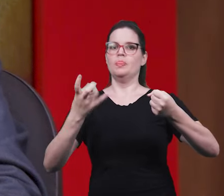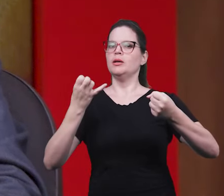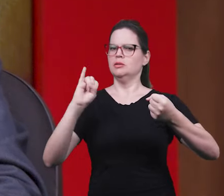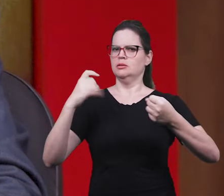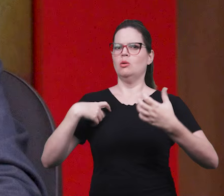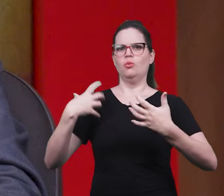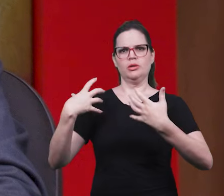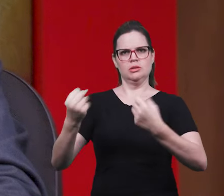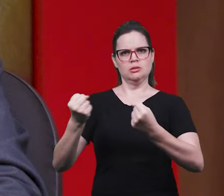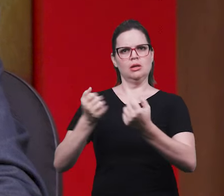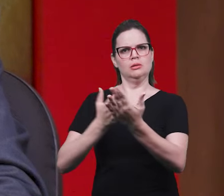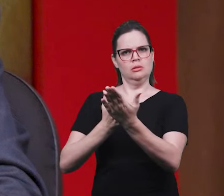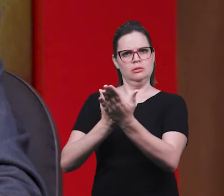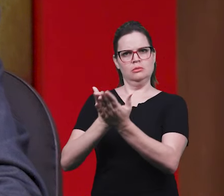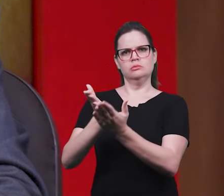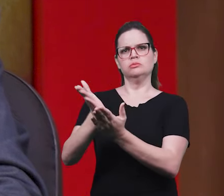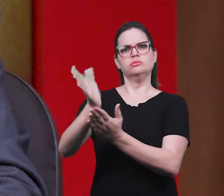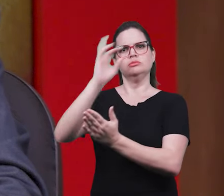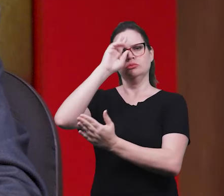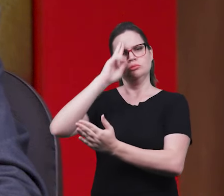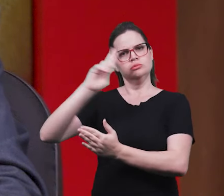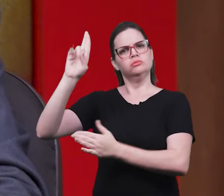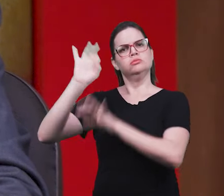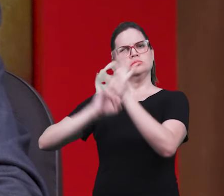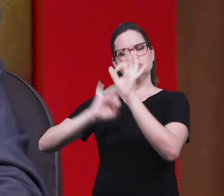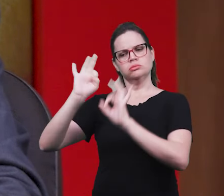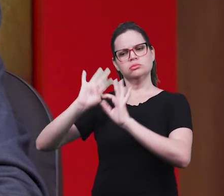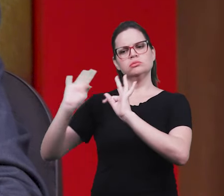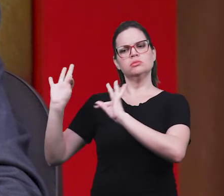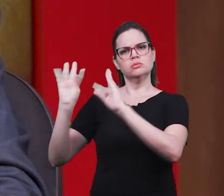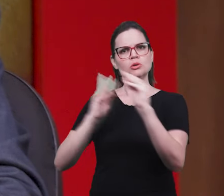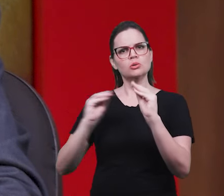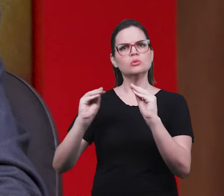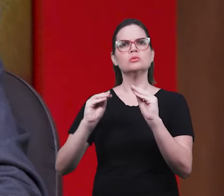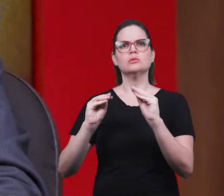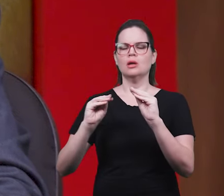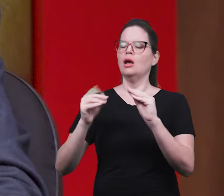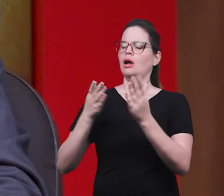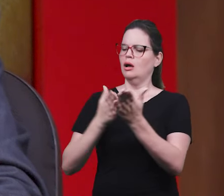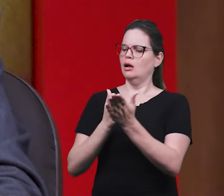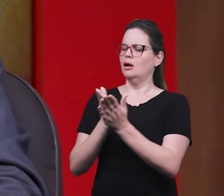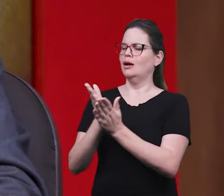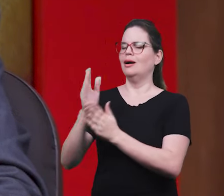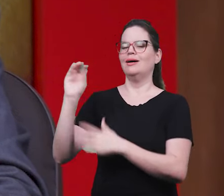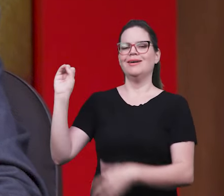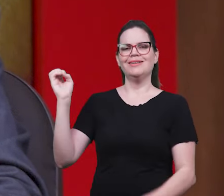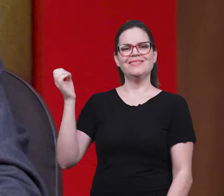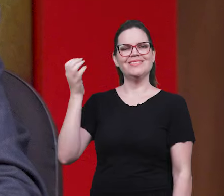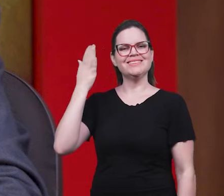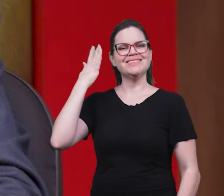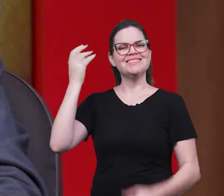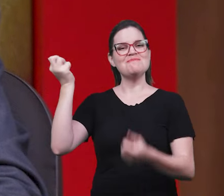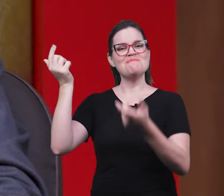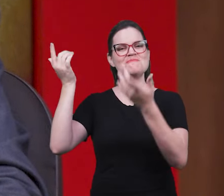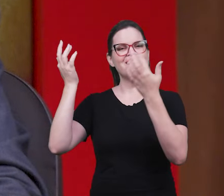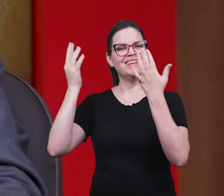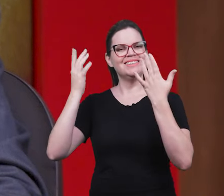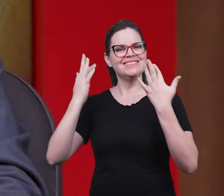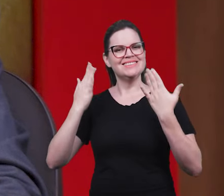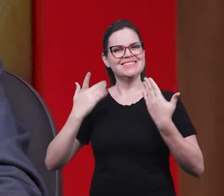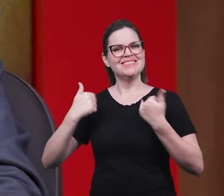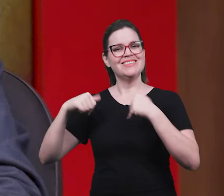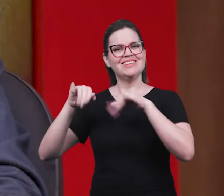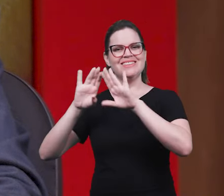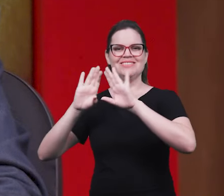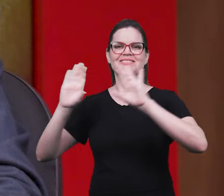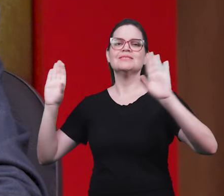né, que é o caminho que o Senhor está preparando, então esse caminho é um caminho de luz, um caminho de revelação, um caminho de bênção de eternidade. E